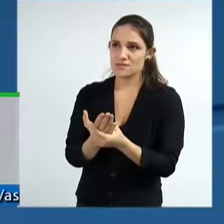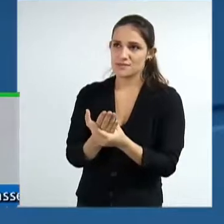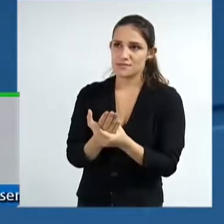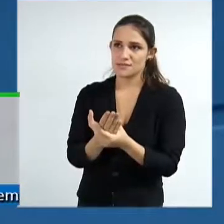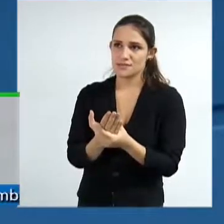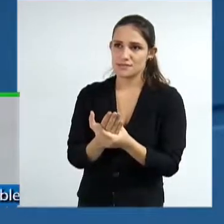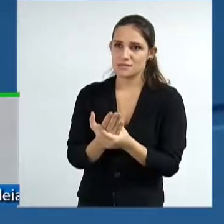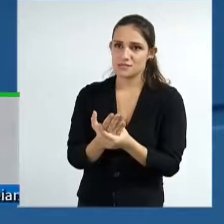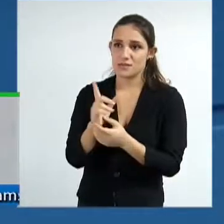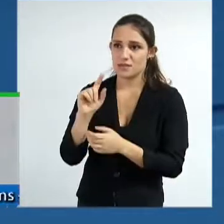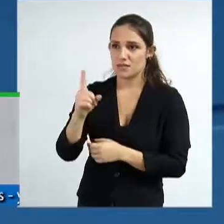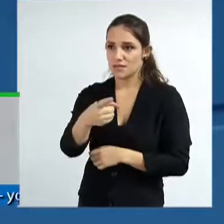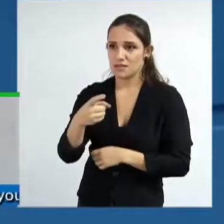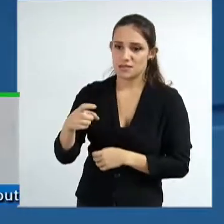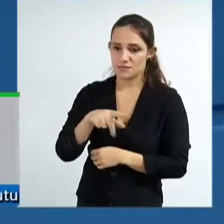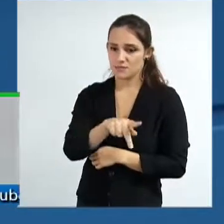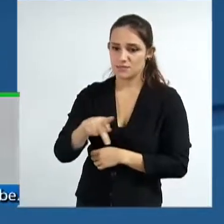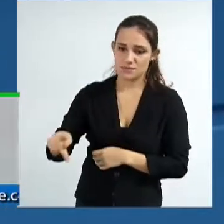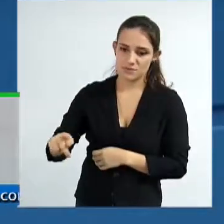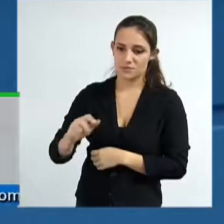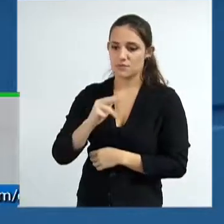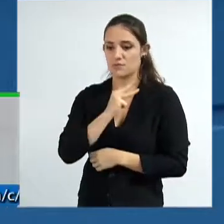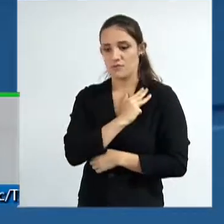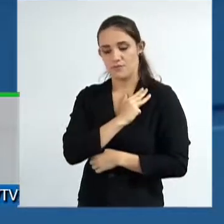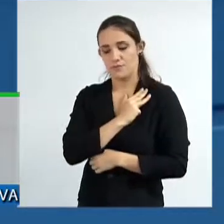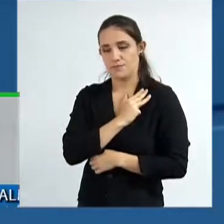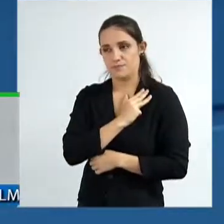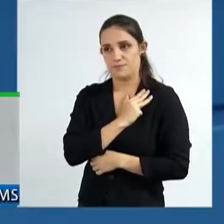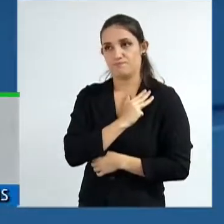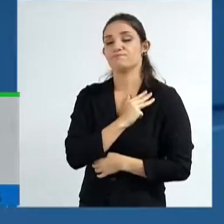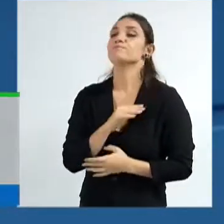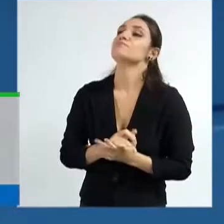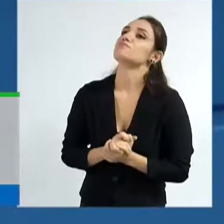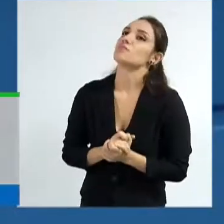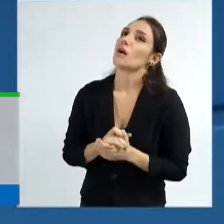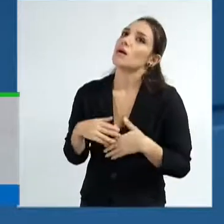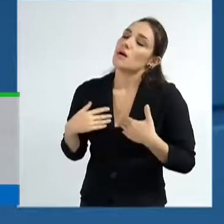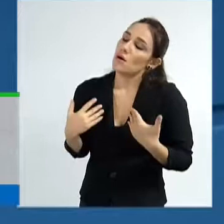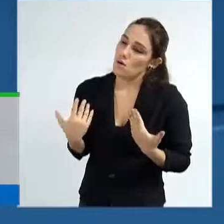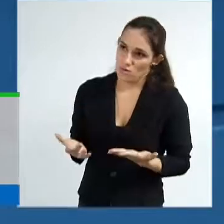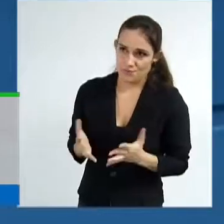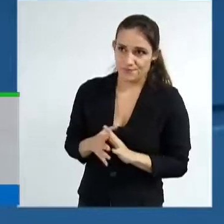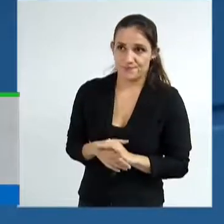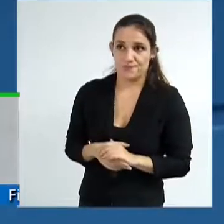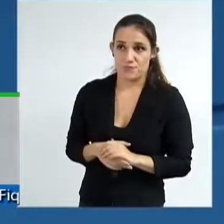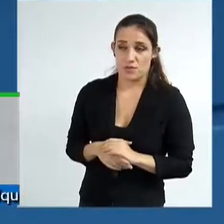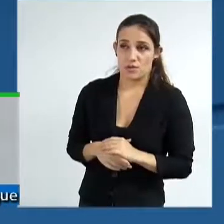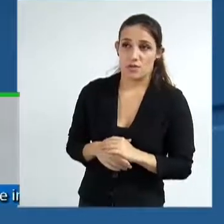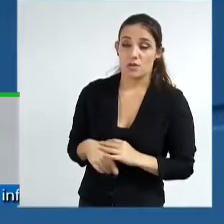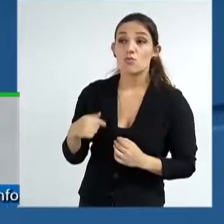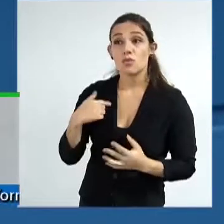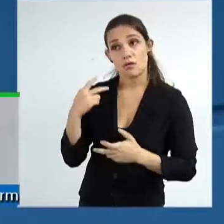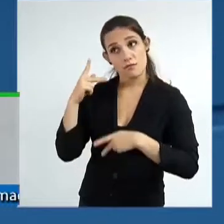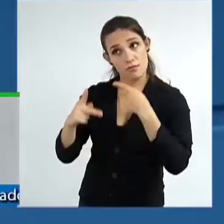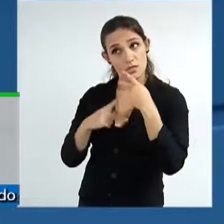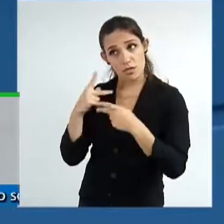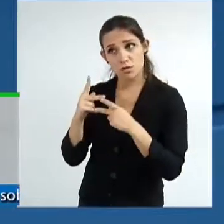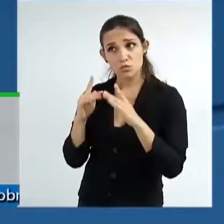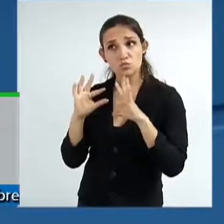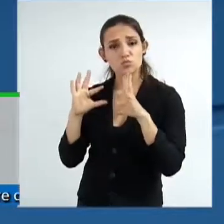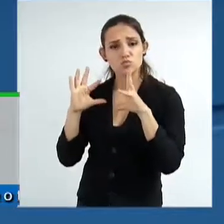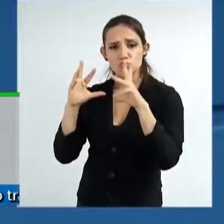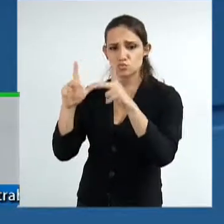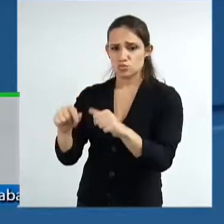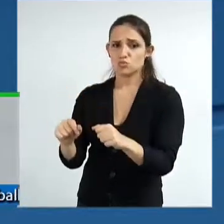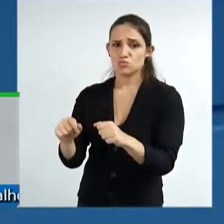imprimiu ao ex-presidente Lula. Dizer a Vossa Excelência que as condenações